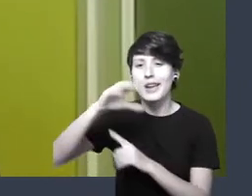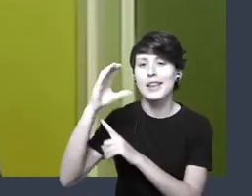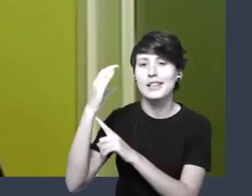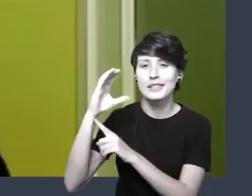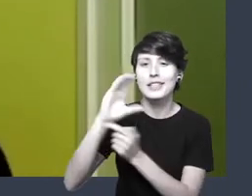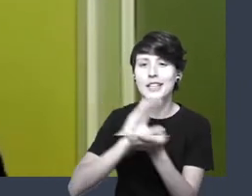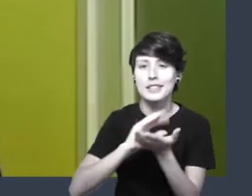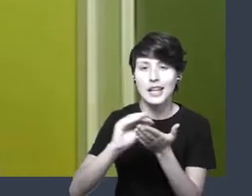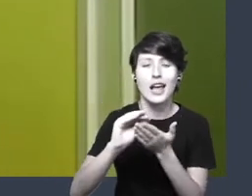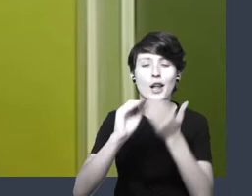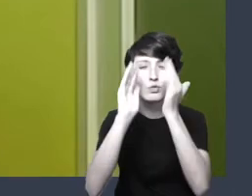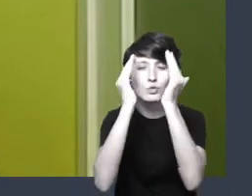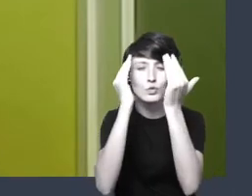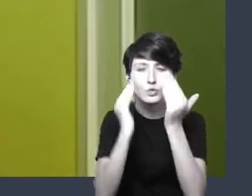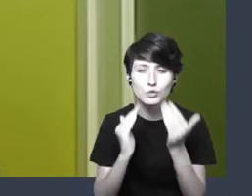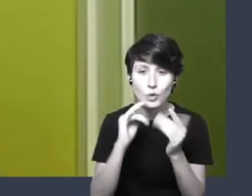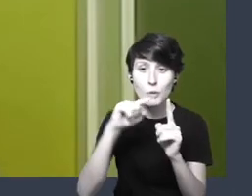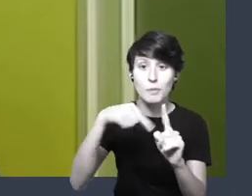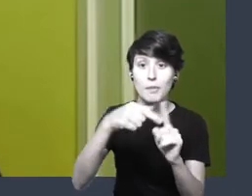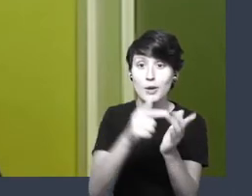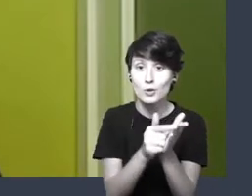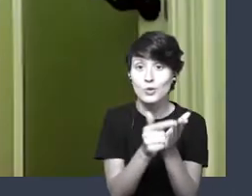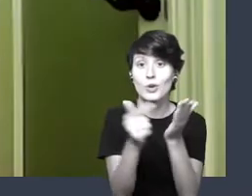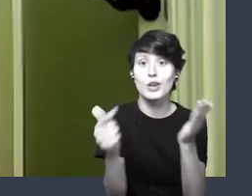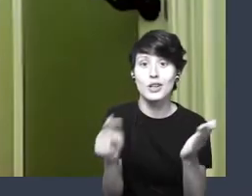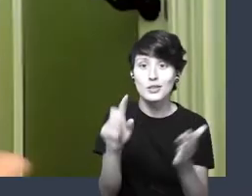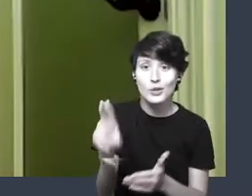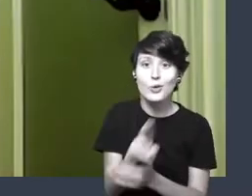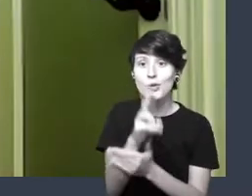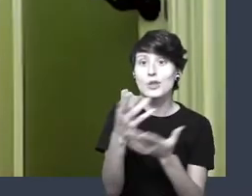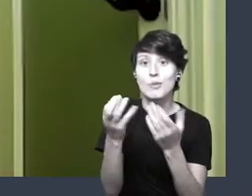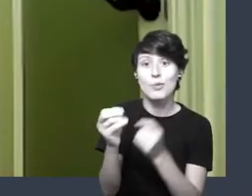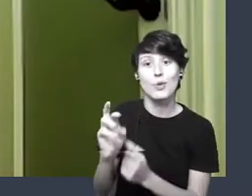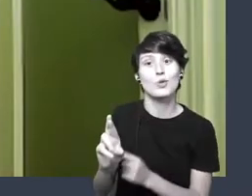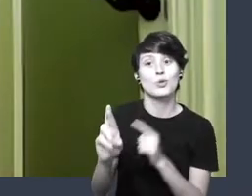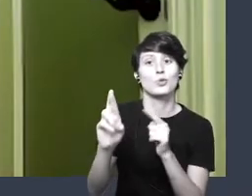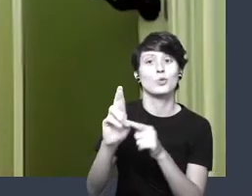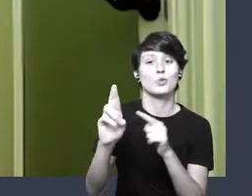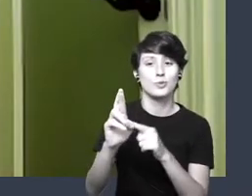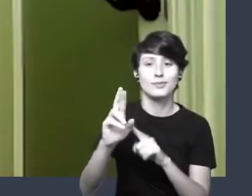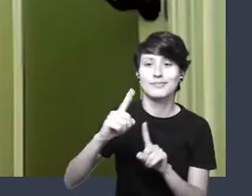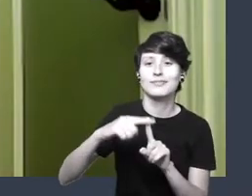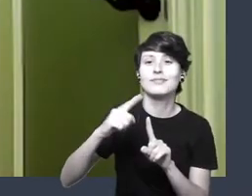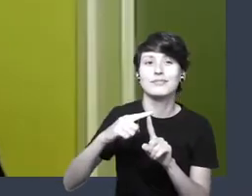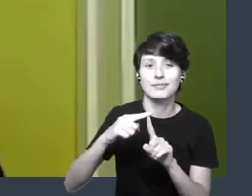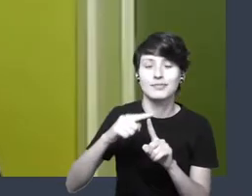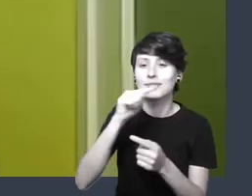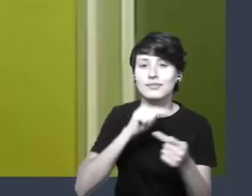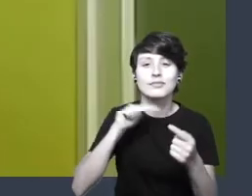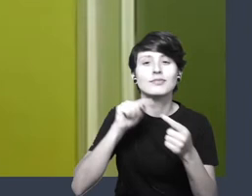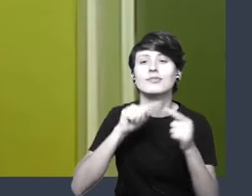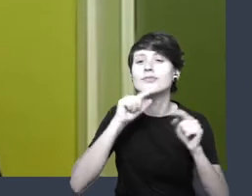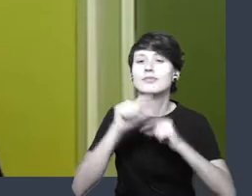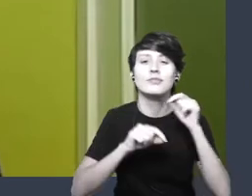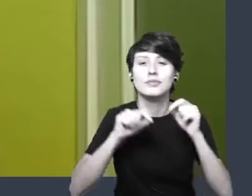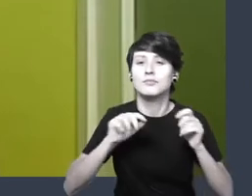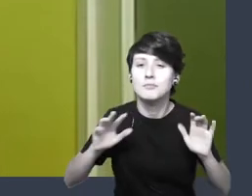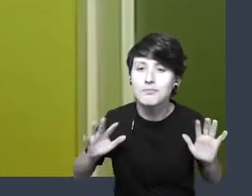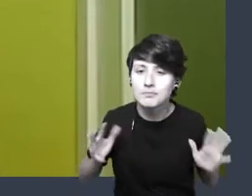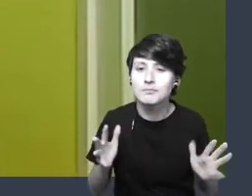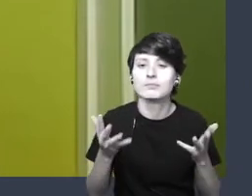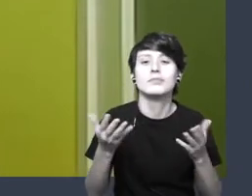analistas de dados, os jornalistas, eles utilizam bastante o R. Então, a ideia dessa comunidade, dessa organização, era justamente trazer